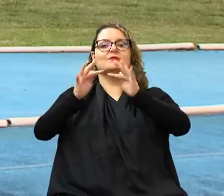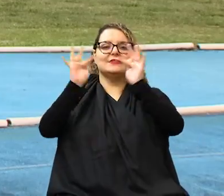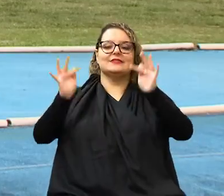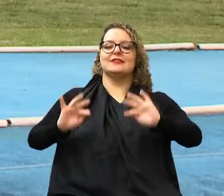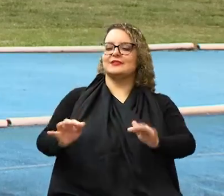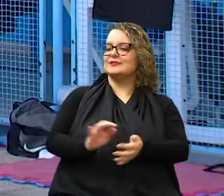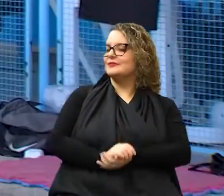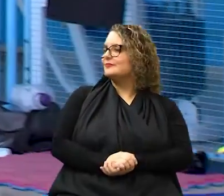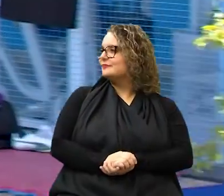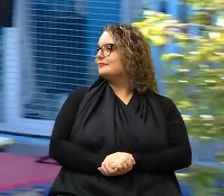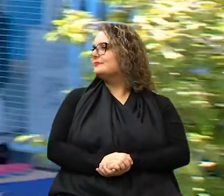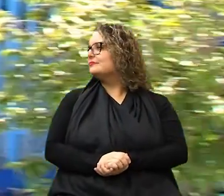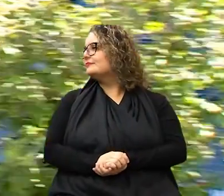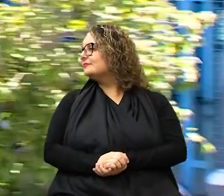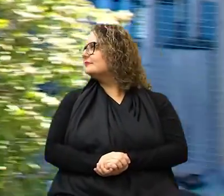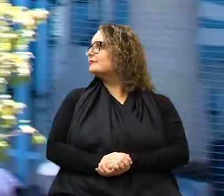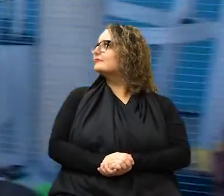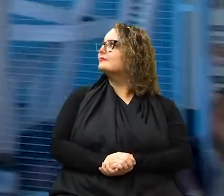com felicidade.